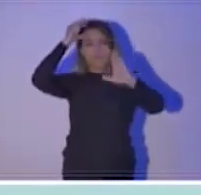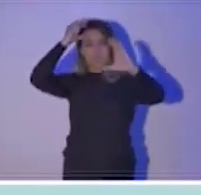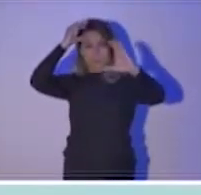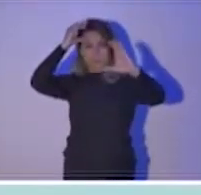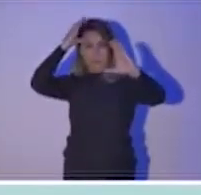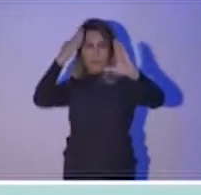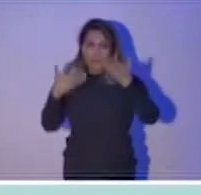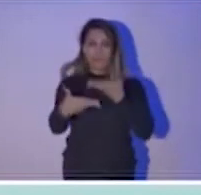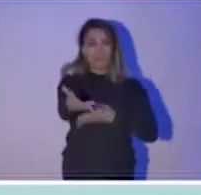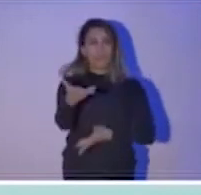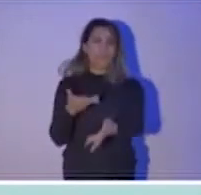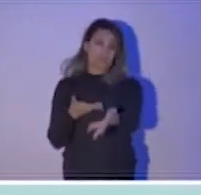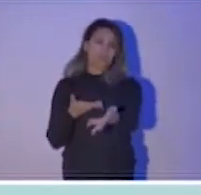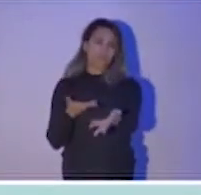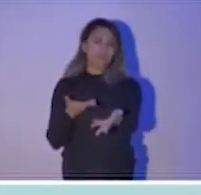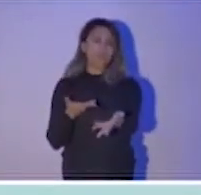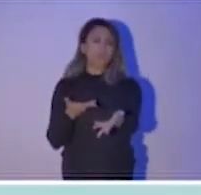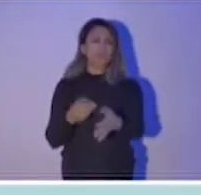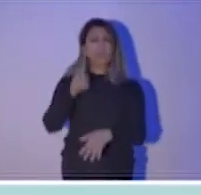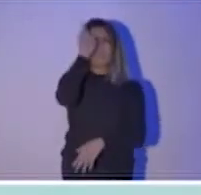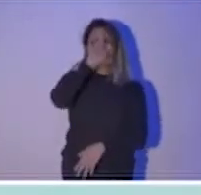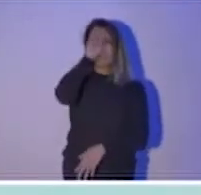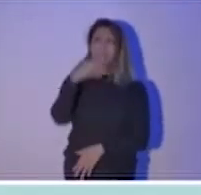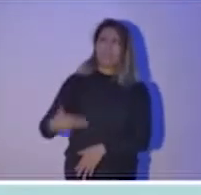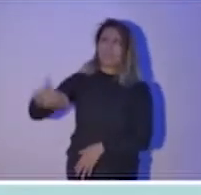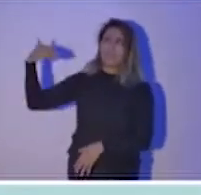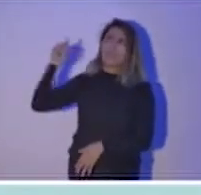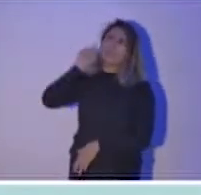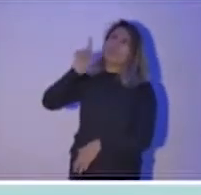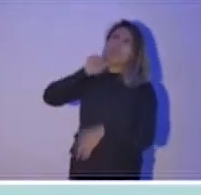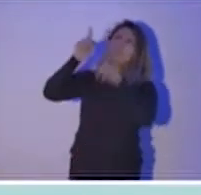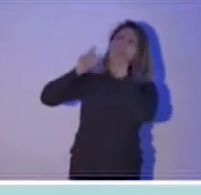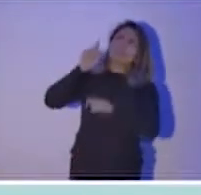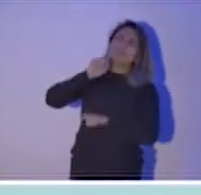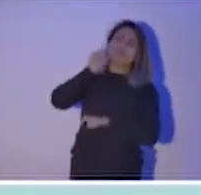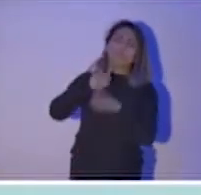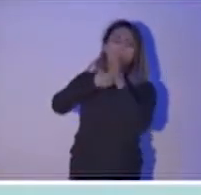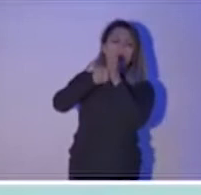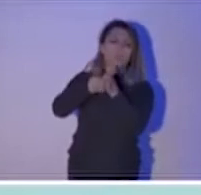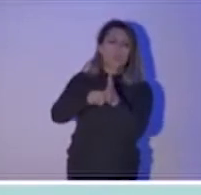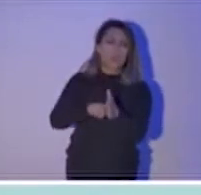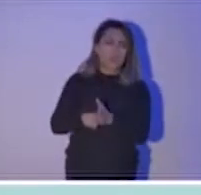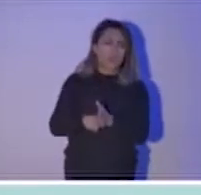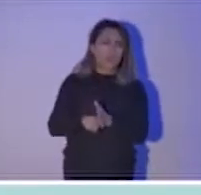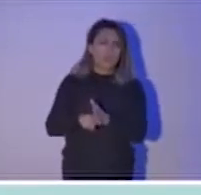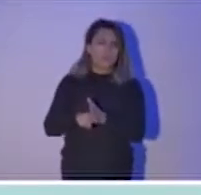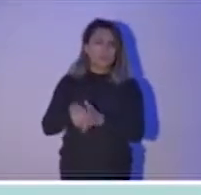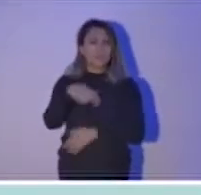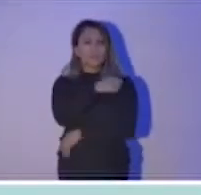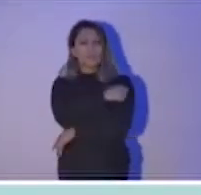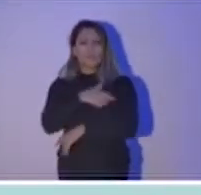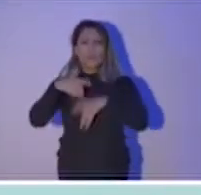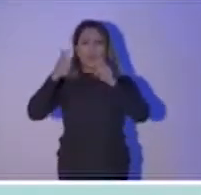atrás, foi feita uma pesquisa nos Estados Unidos com uma região de alunos em